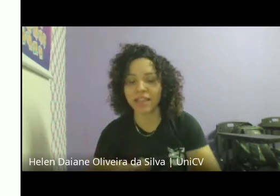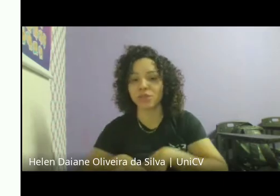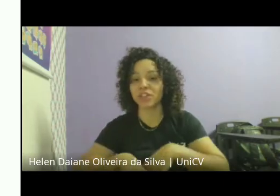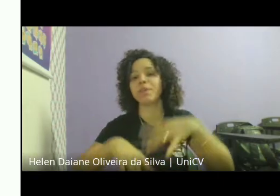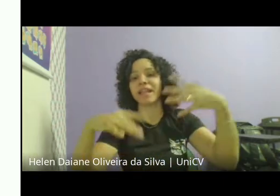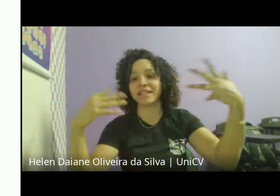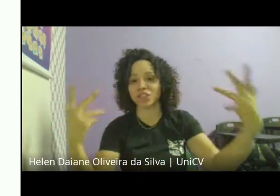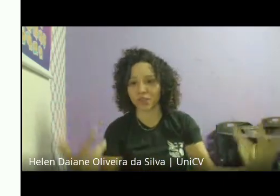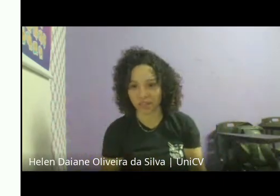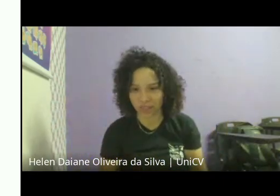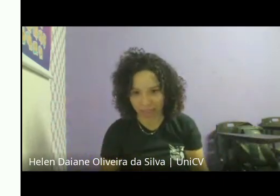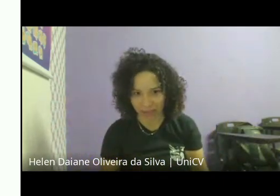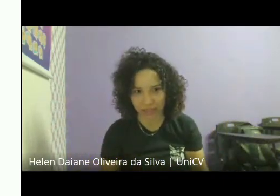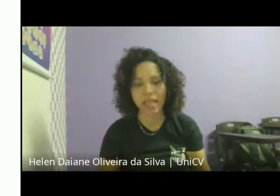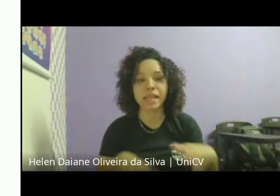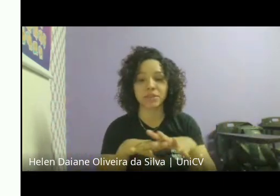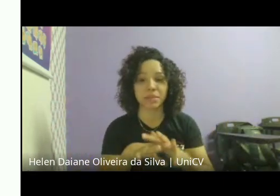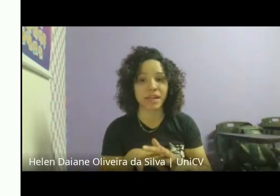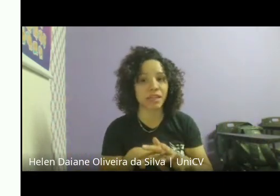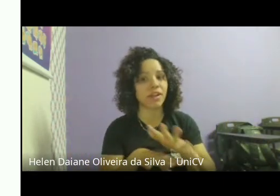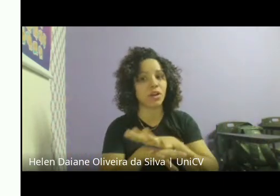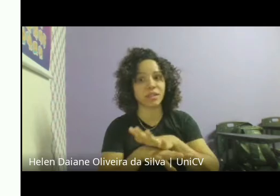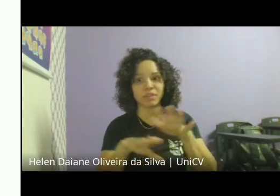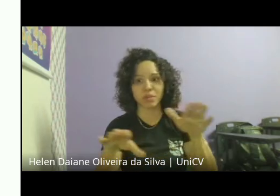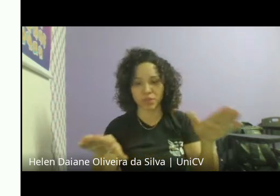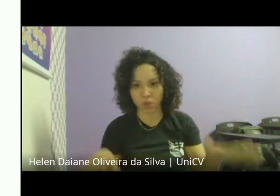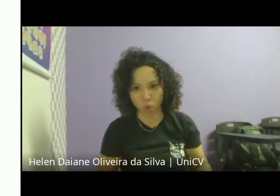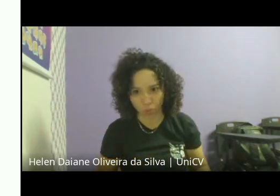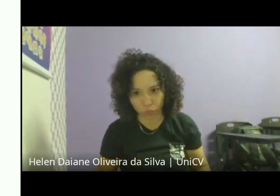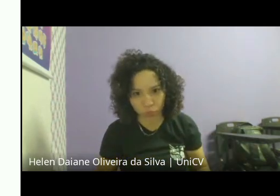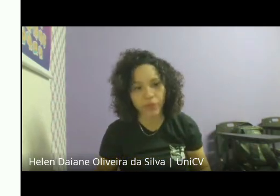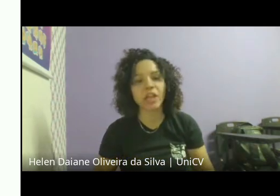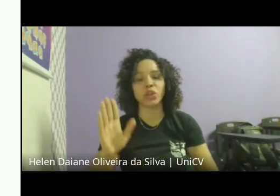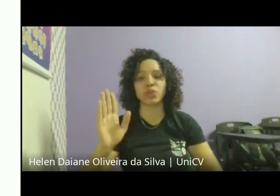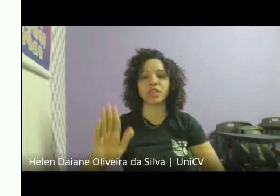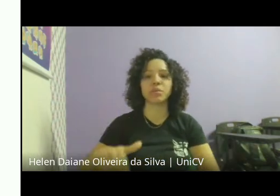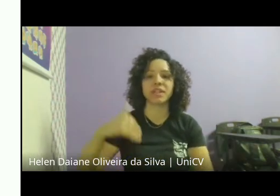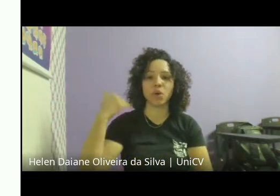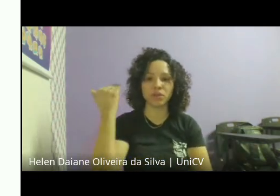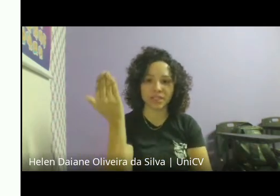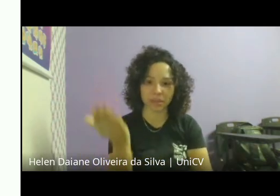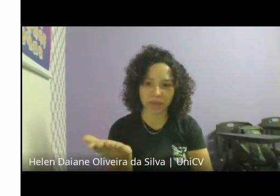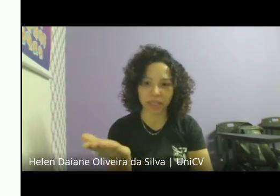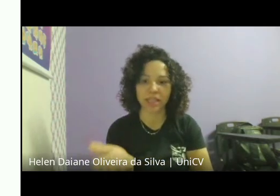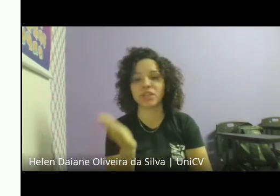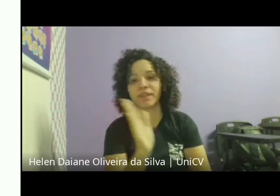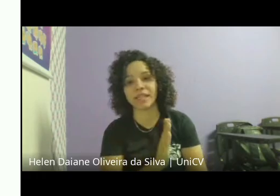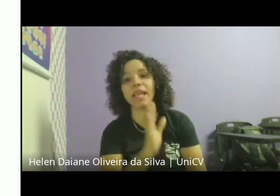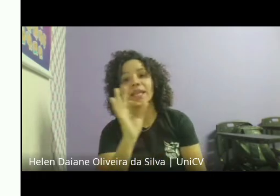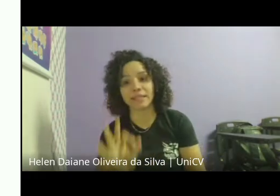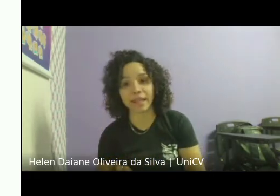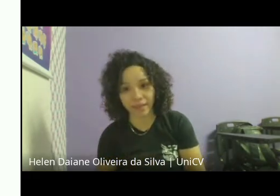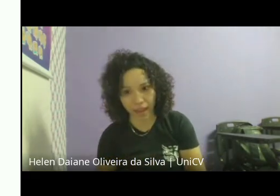gerais. Então, vão ter palestras diversificadas. Então, semana que vem nós não temos encontro, nós voltamos na outra semana, que daí já